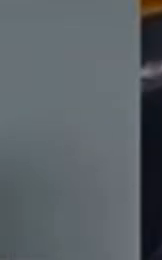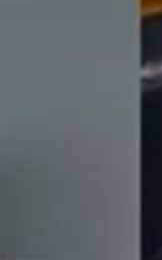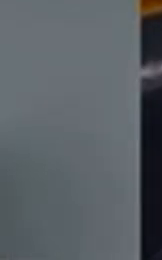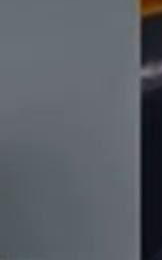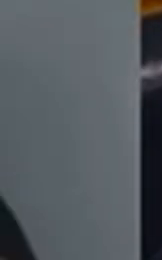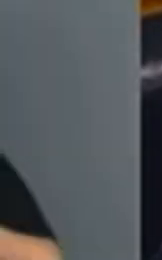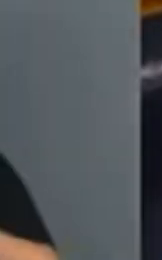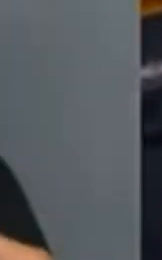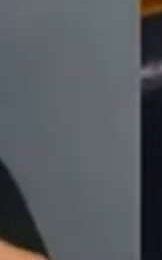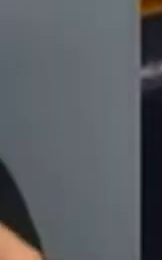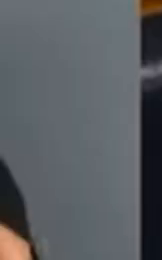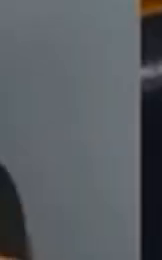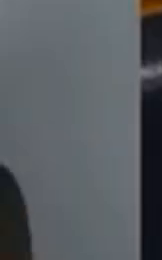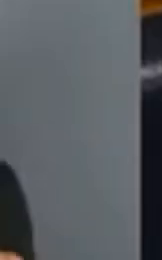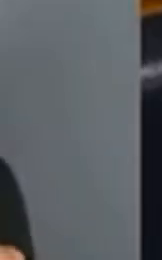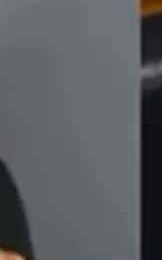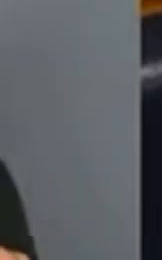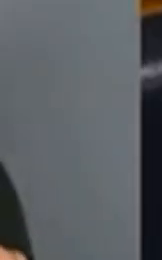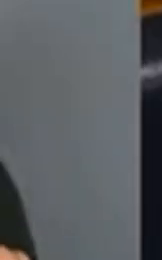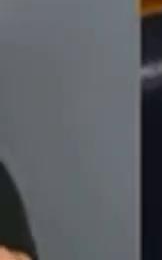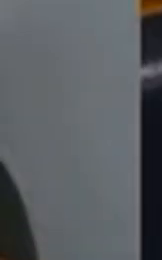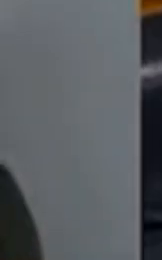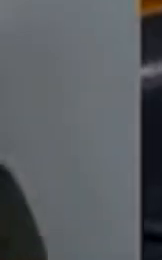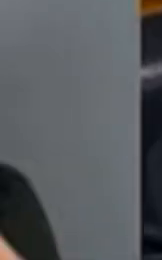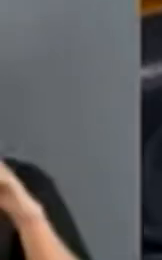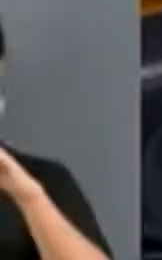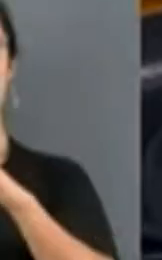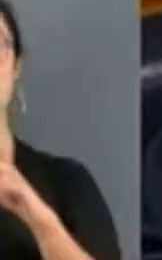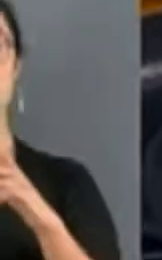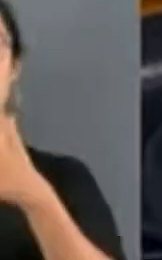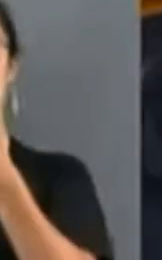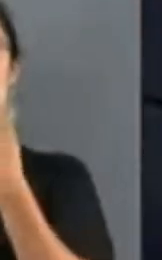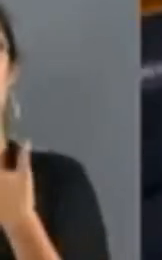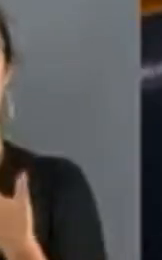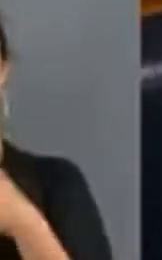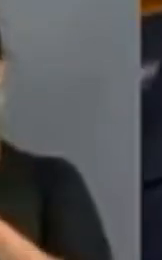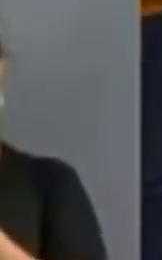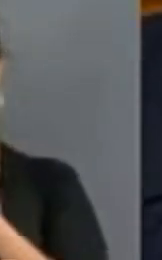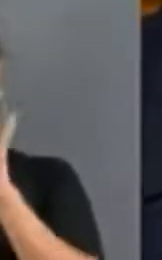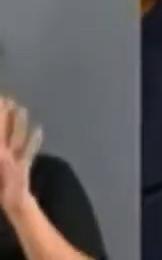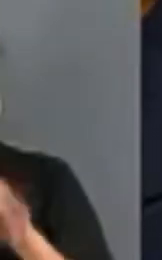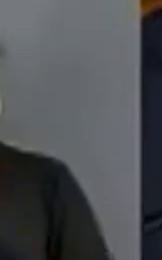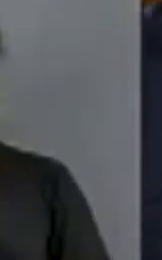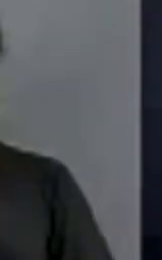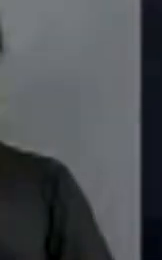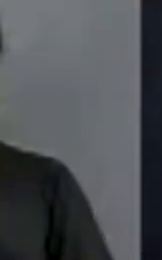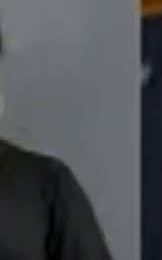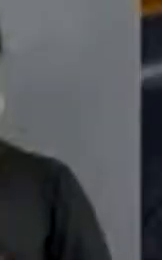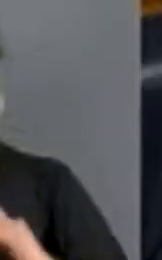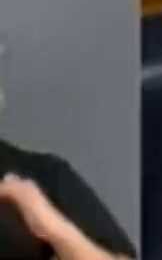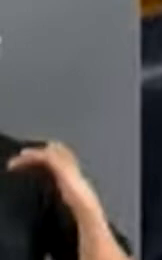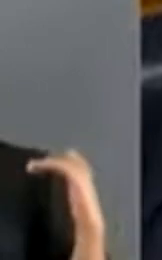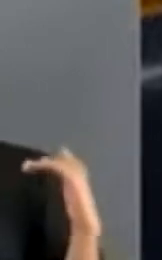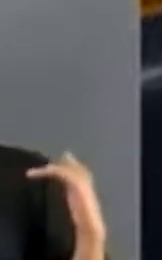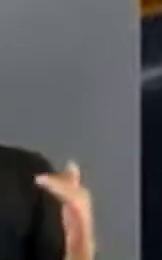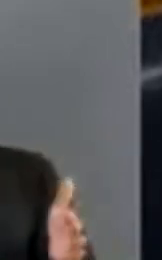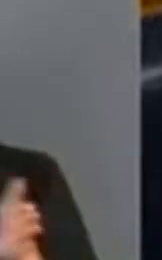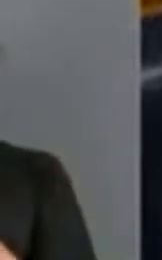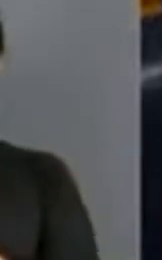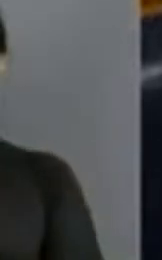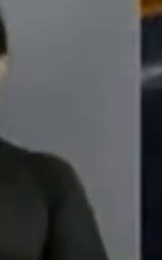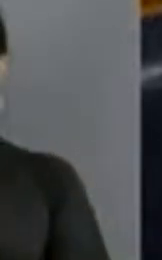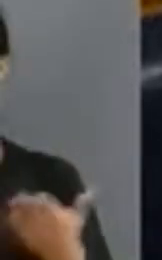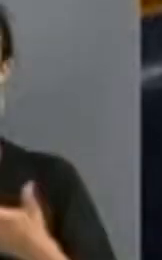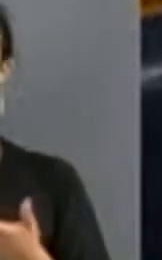do Executivo, a imagem da República Federativa do Brasil. E nós não temos a hombridade de chegar aqui e